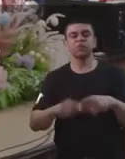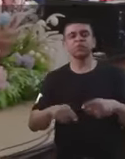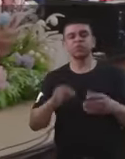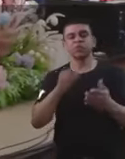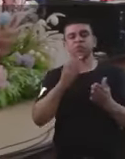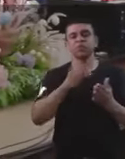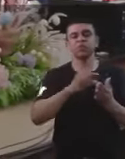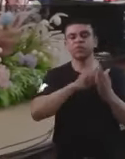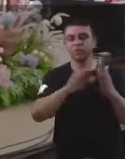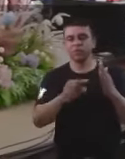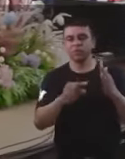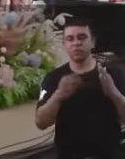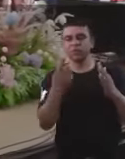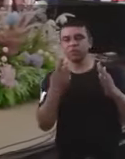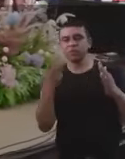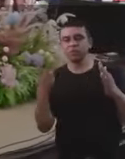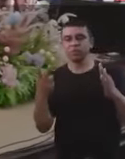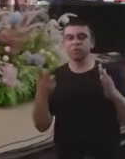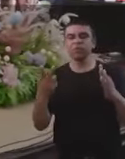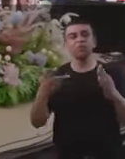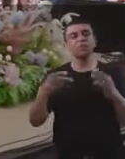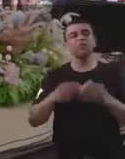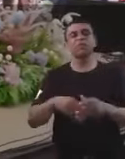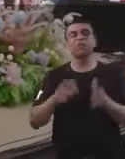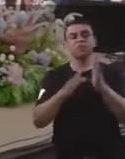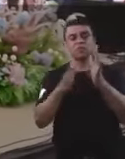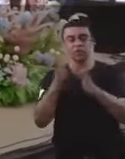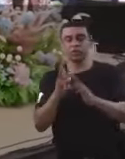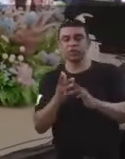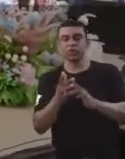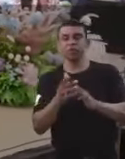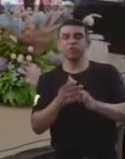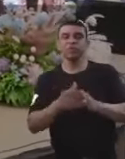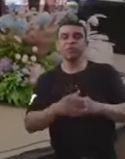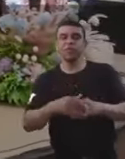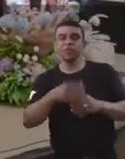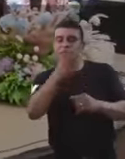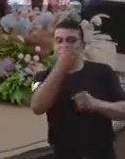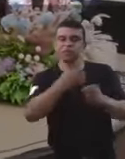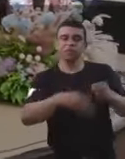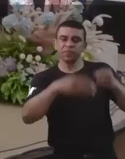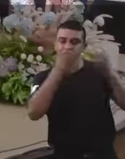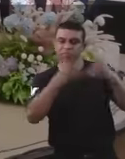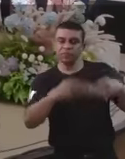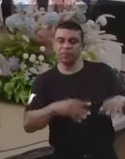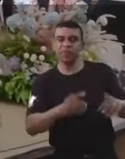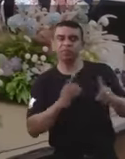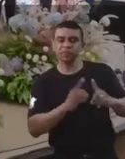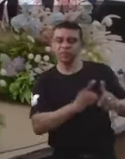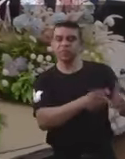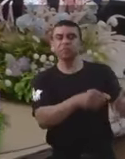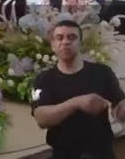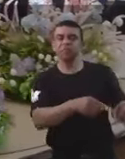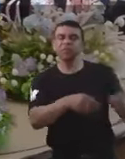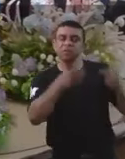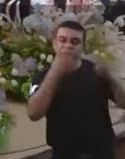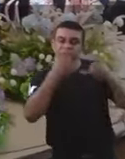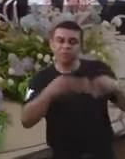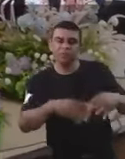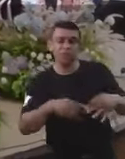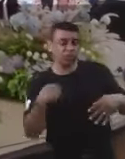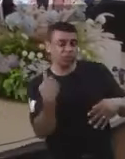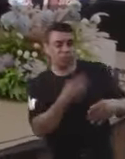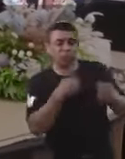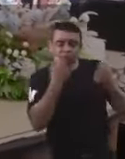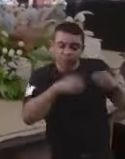É óbvio que nós temos que evangelizar as nações. É óbvio que nós temos que pregar o evangelho aos